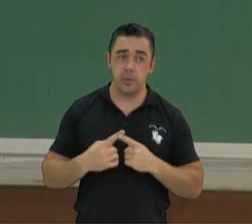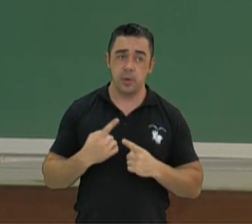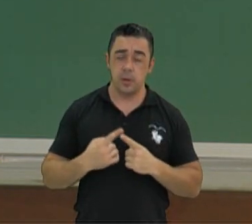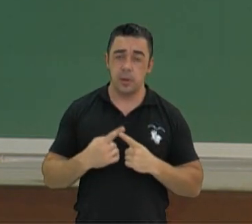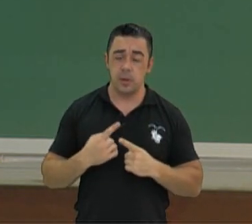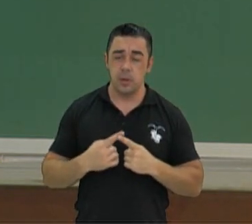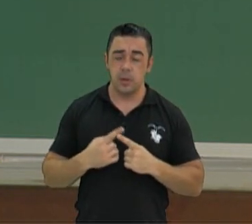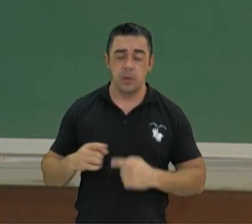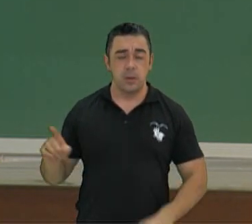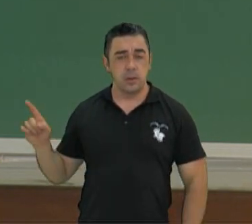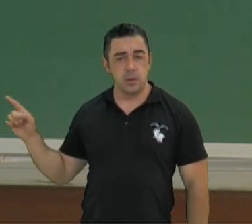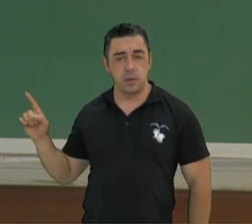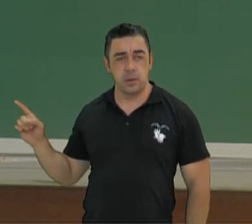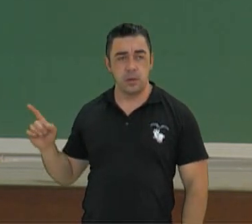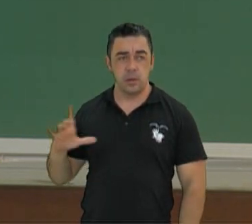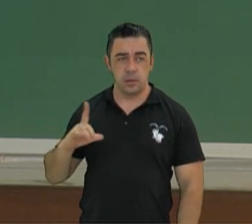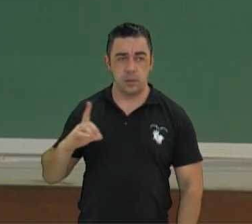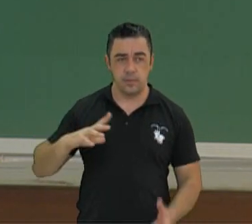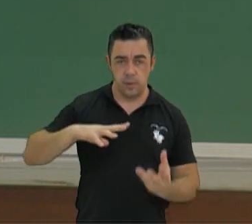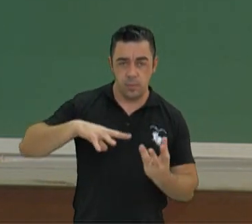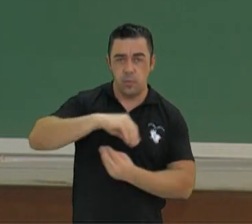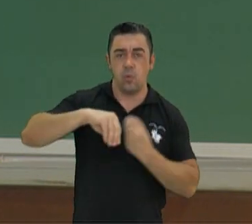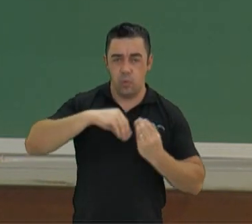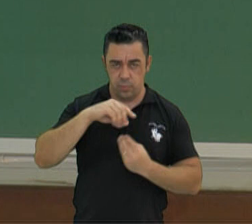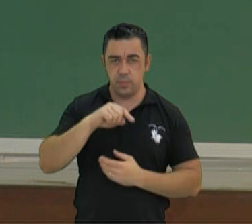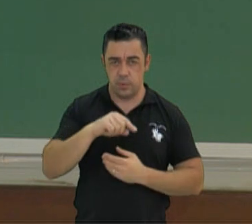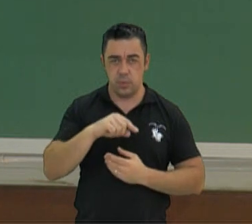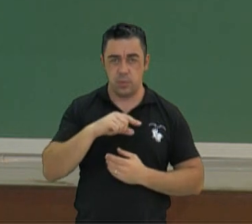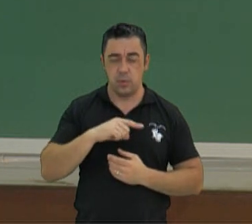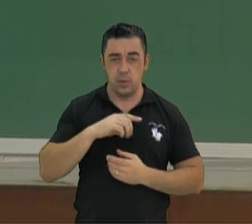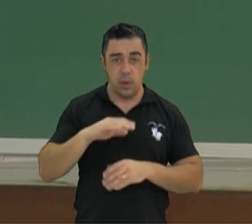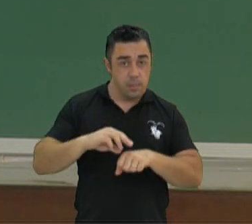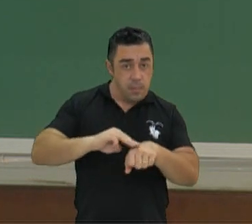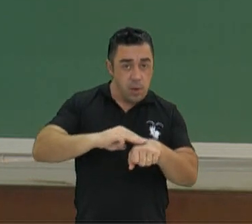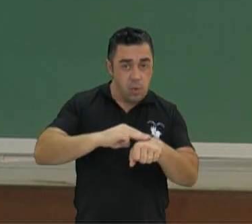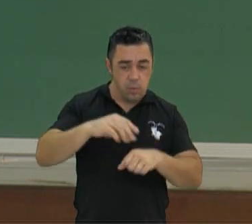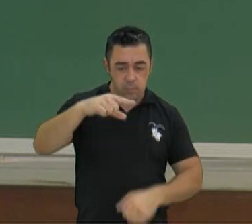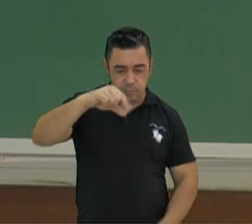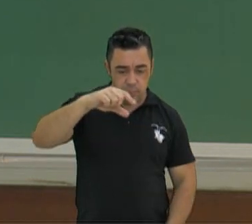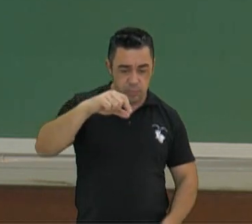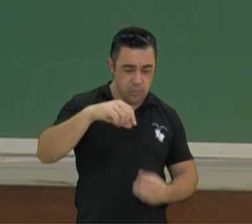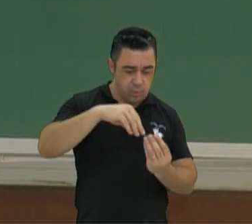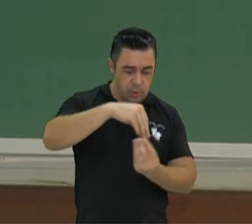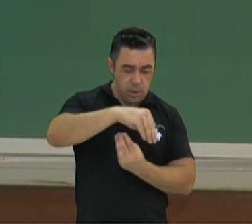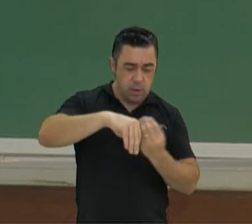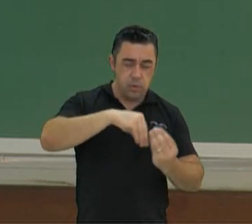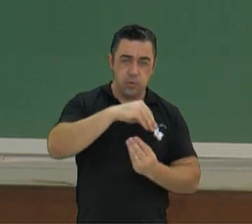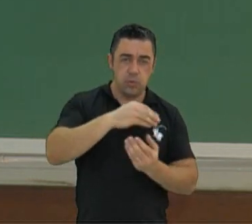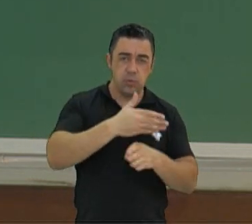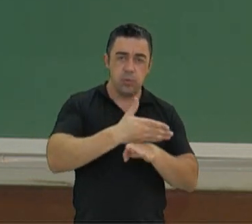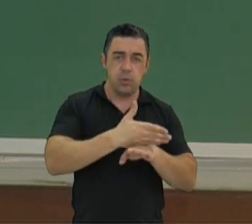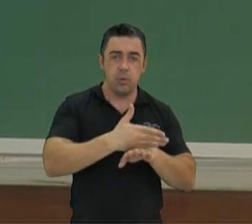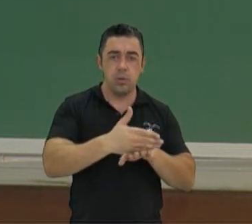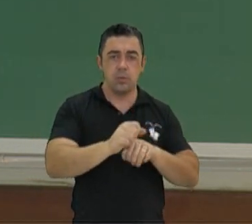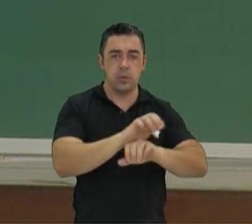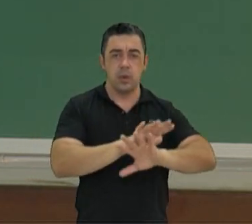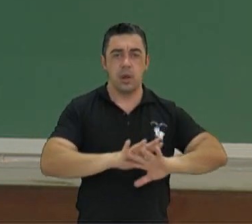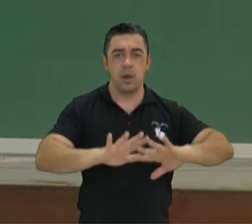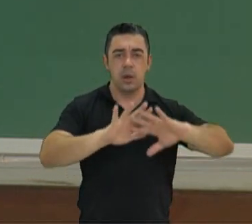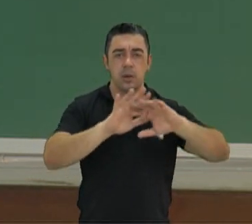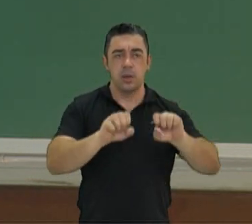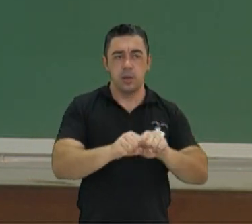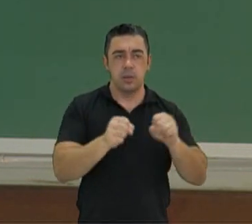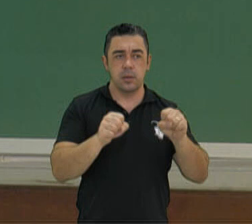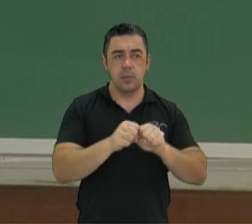quê? Porque o bromo reagiu, quando eu adicionei o bromo castanho, ele reagiu, quebrou a